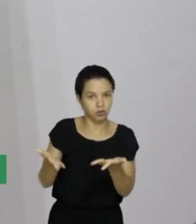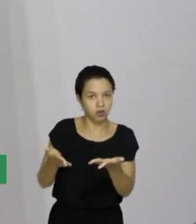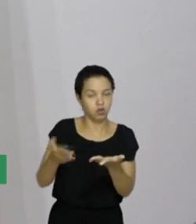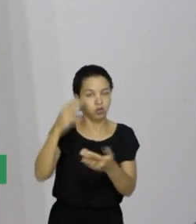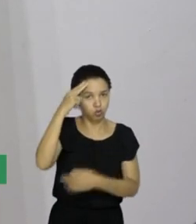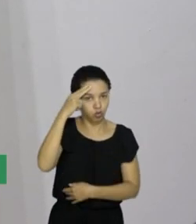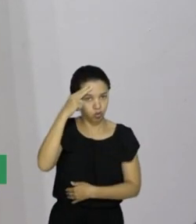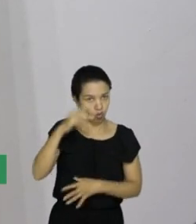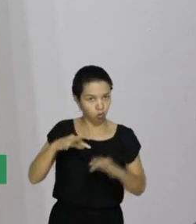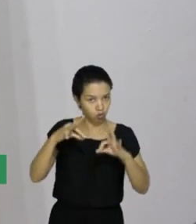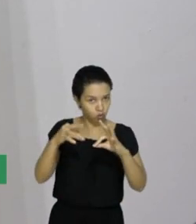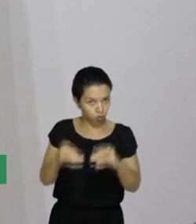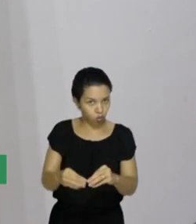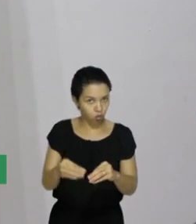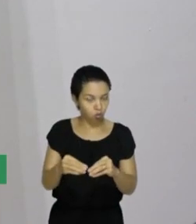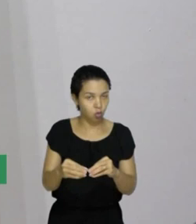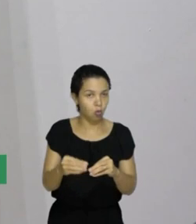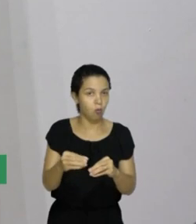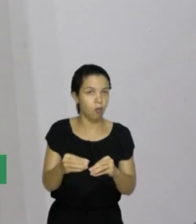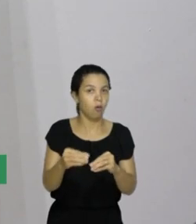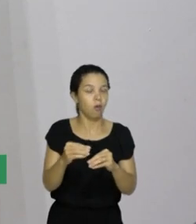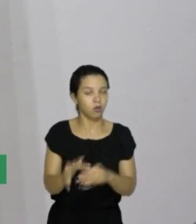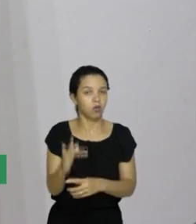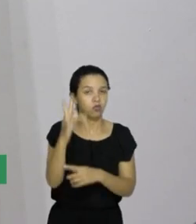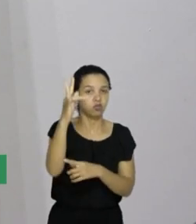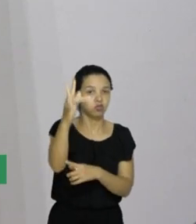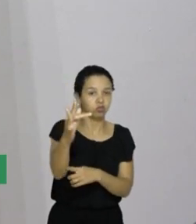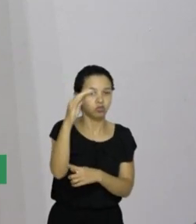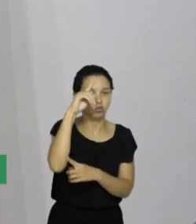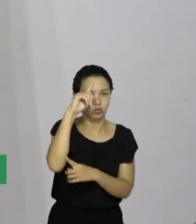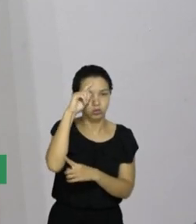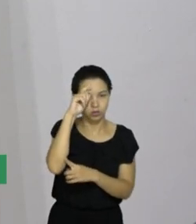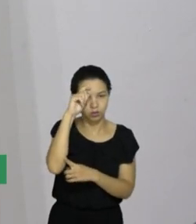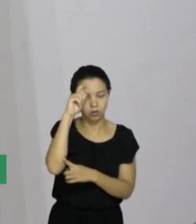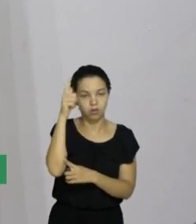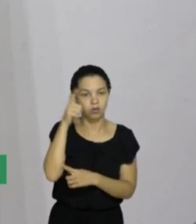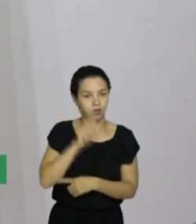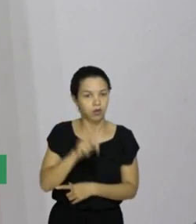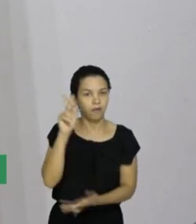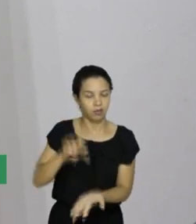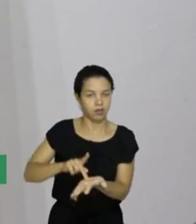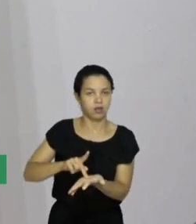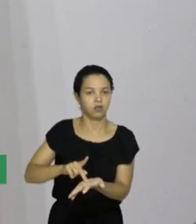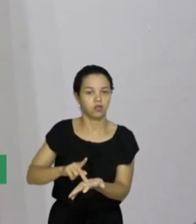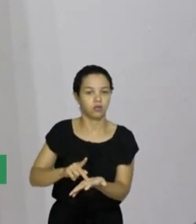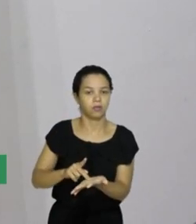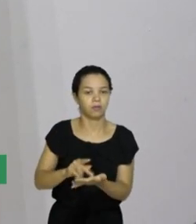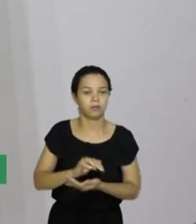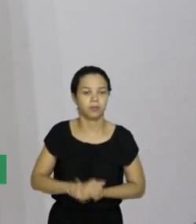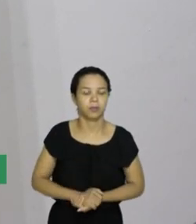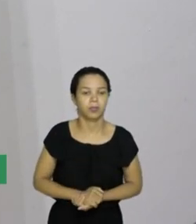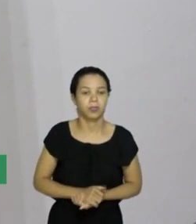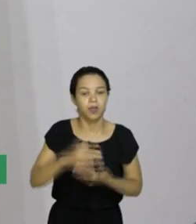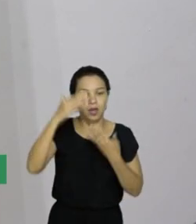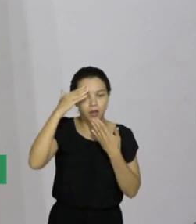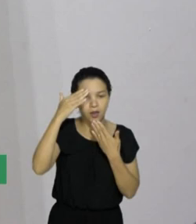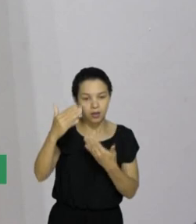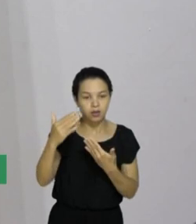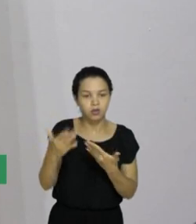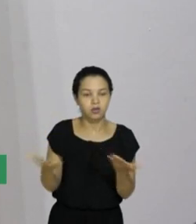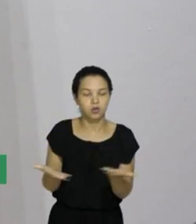esses sonhos envolve o futuro do hospital torna-se realidade por fim agradeço a atual